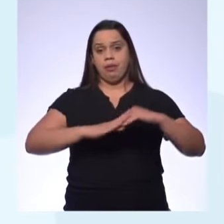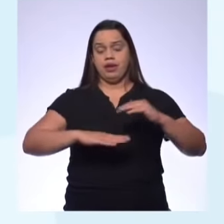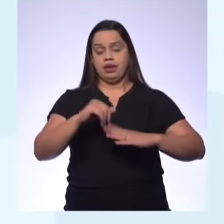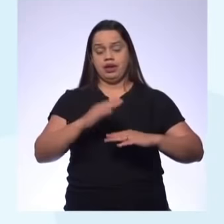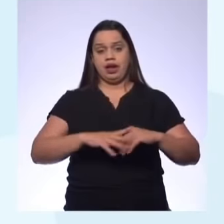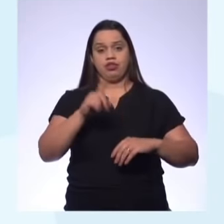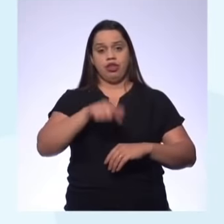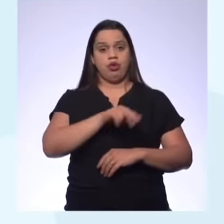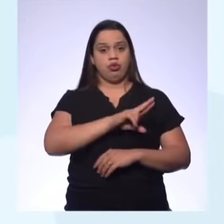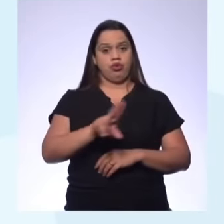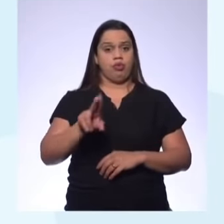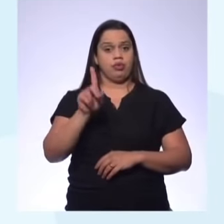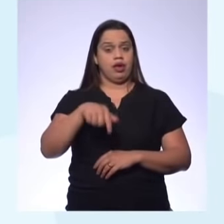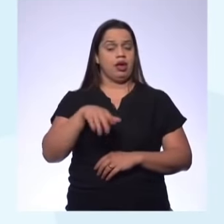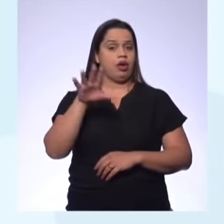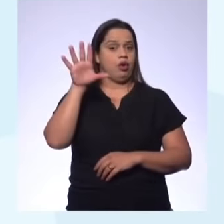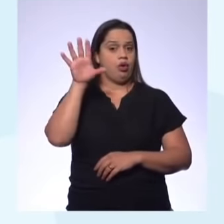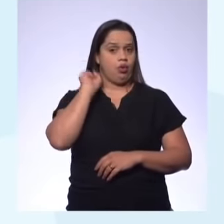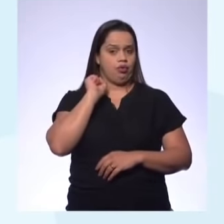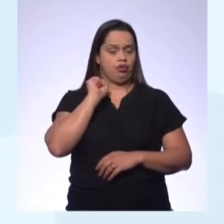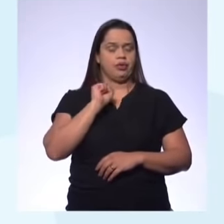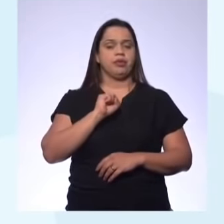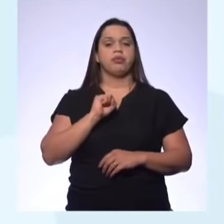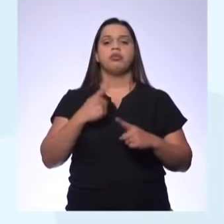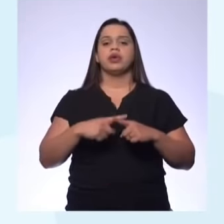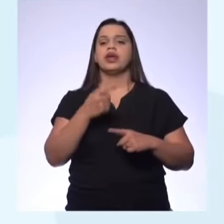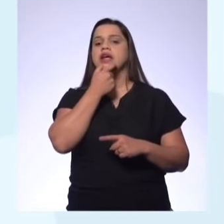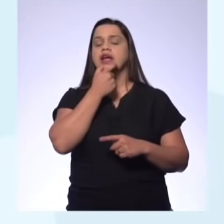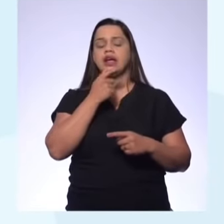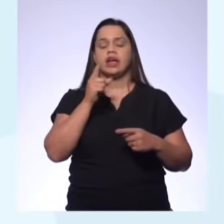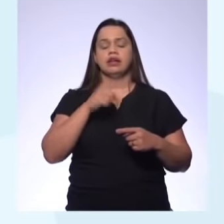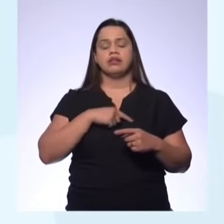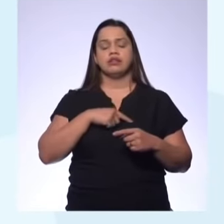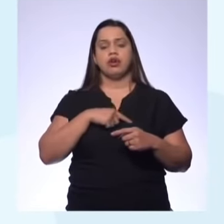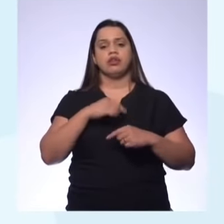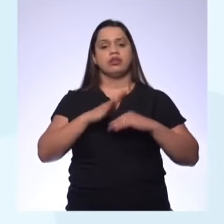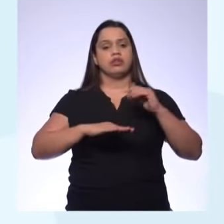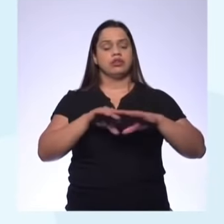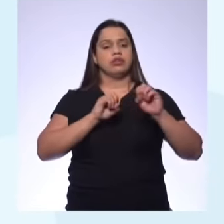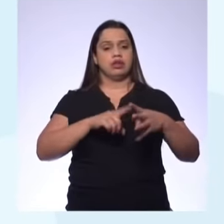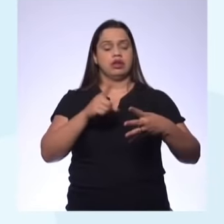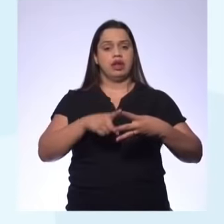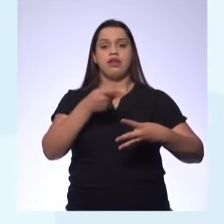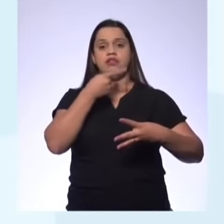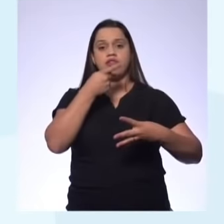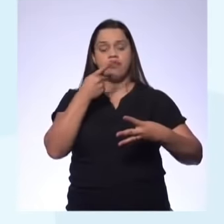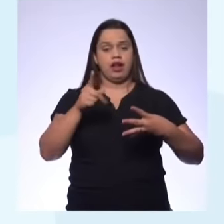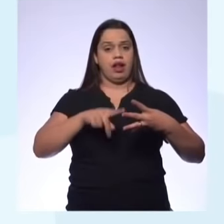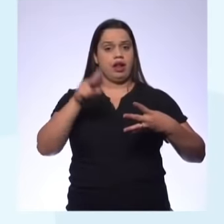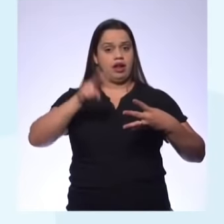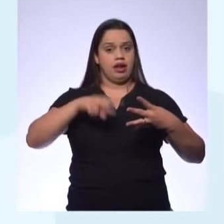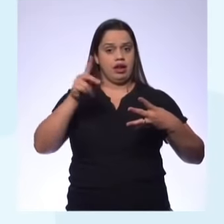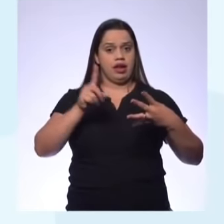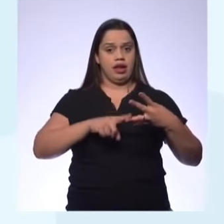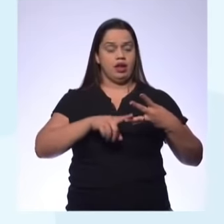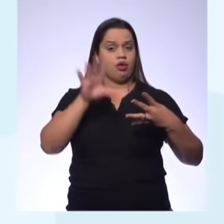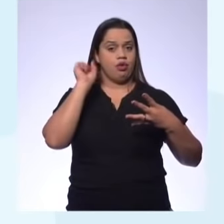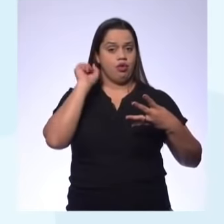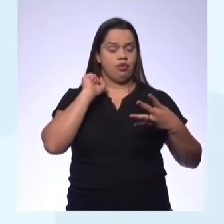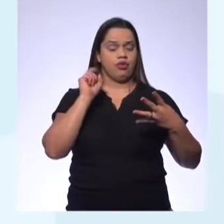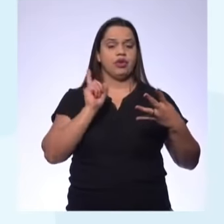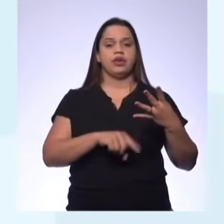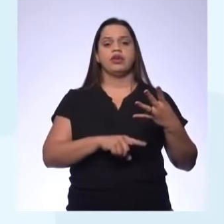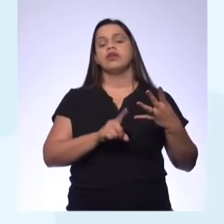nós trabalhamos quatro habilidades básicas o explique que é o falar o Ritz o ler o lista não quero